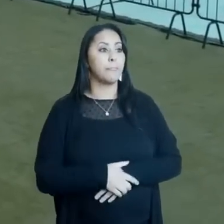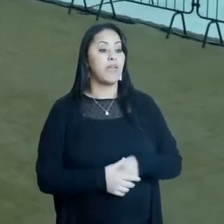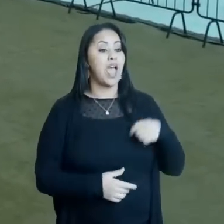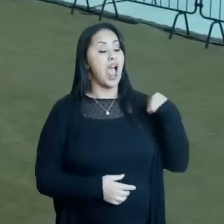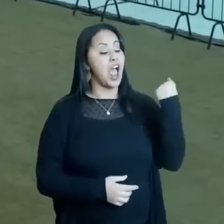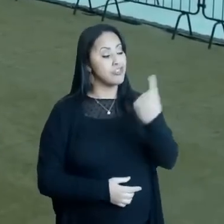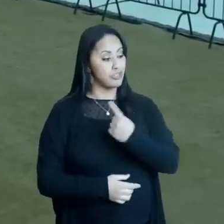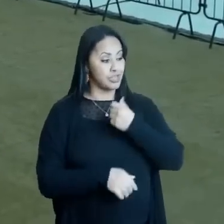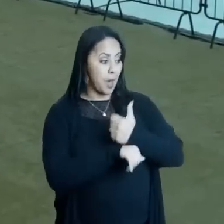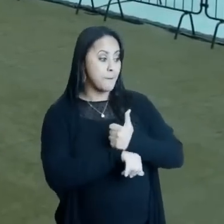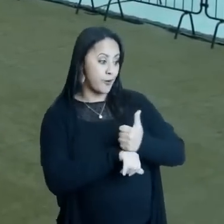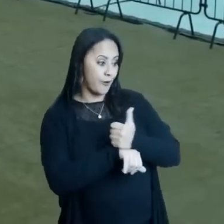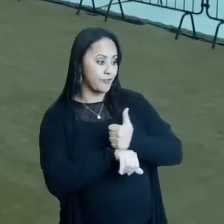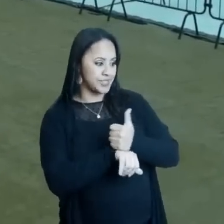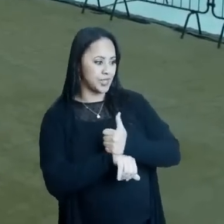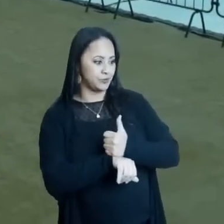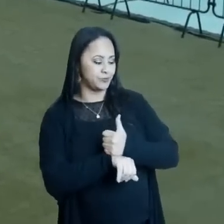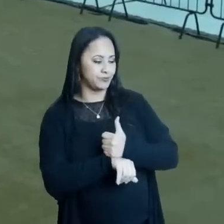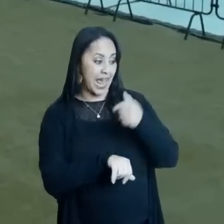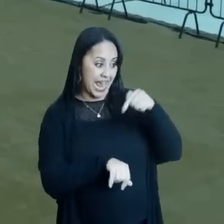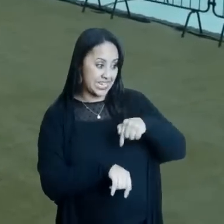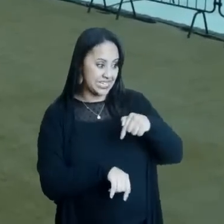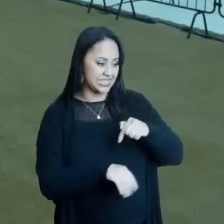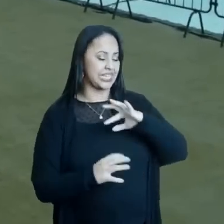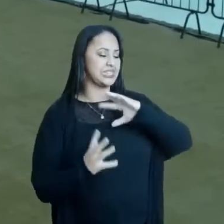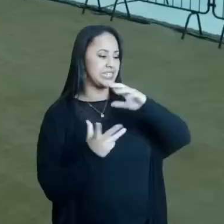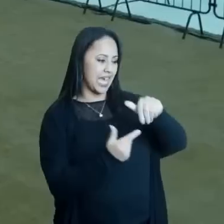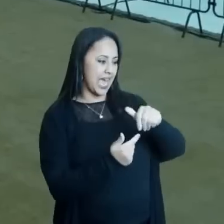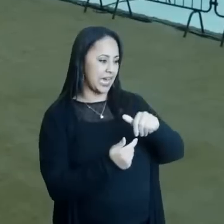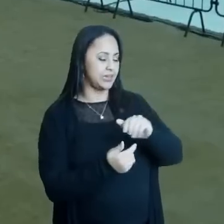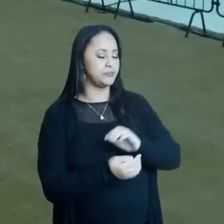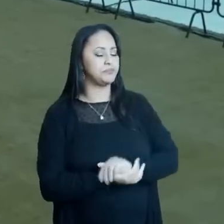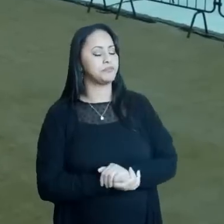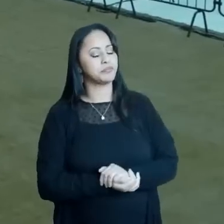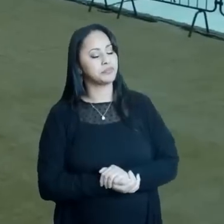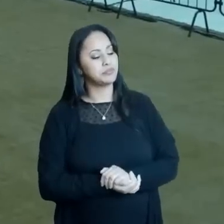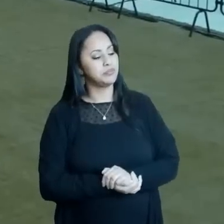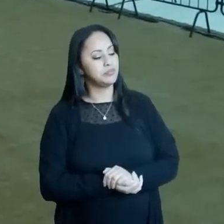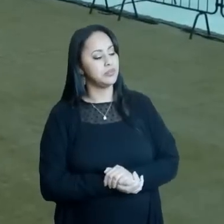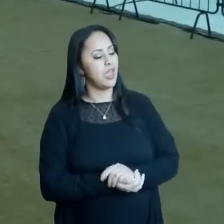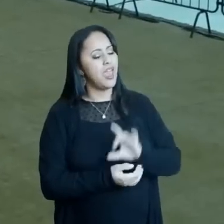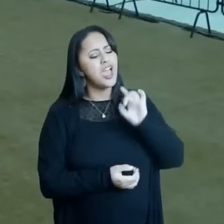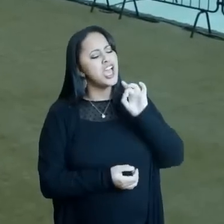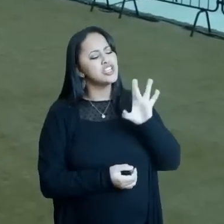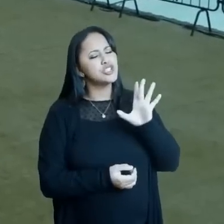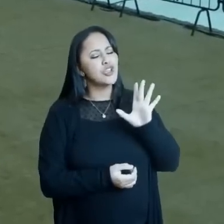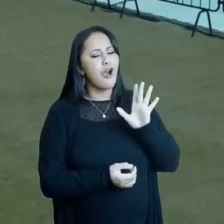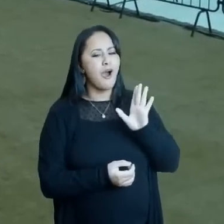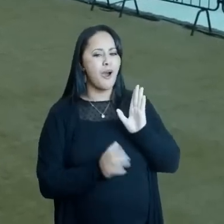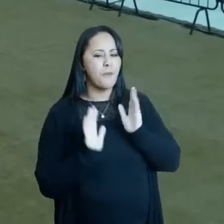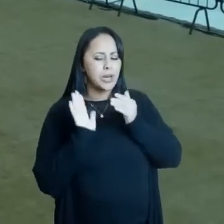nossa profissão, a nossa função, aquilo que nós estamos exercendo na Terra,